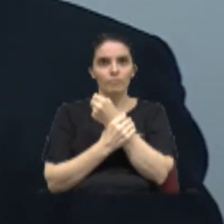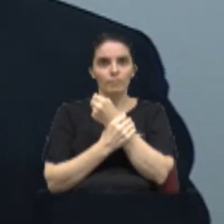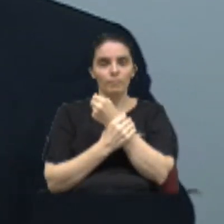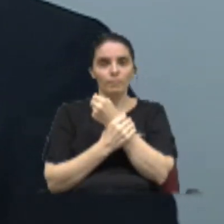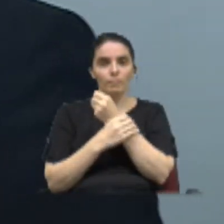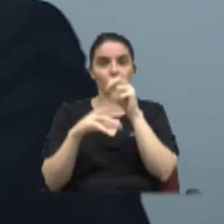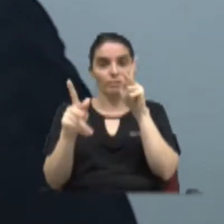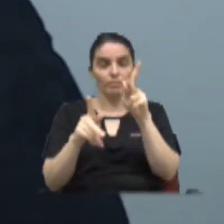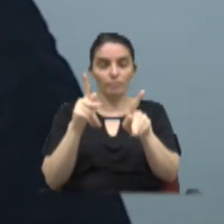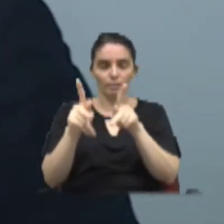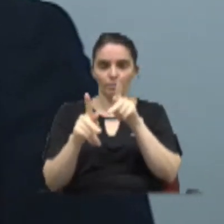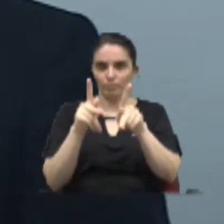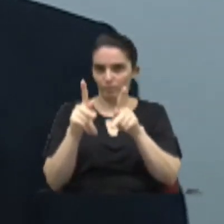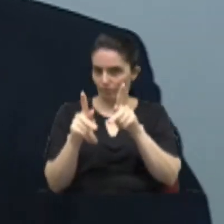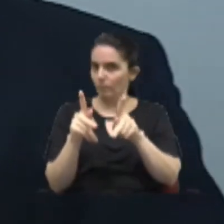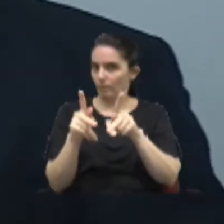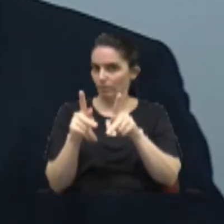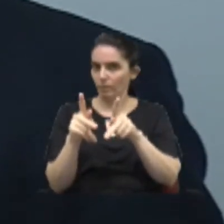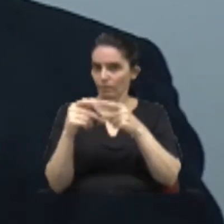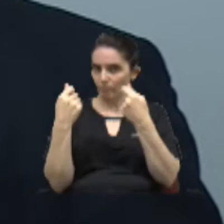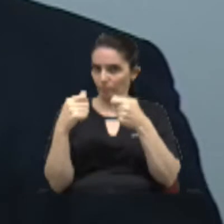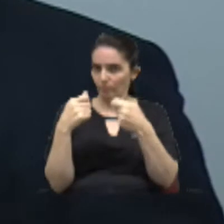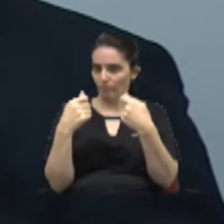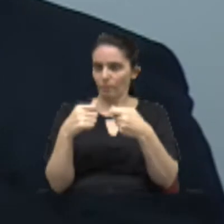da população.